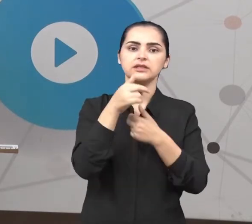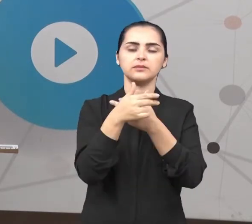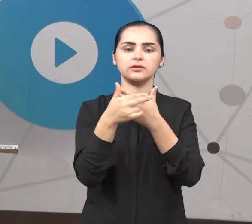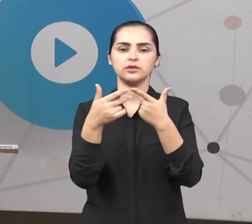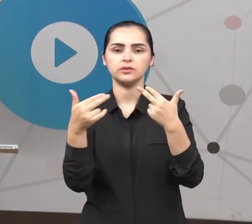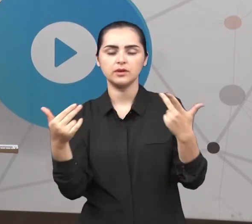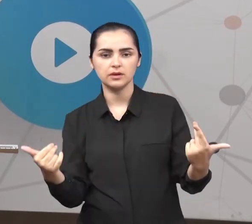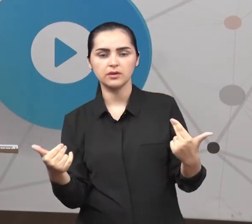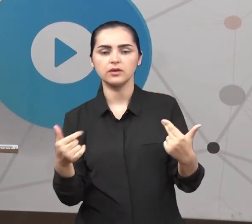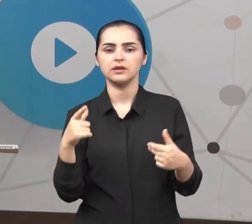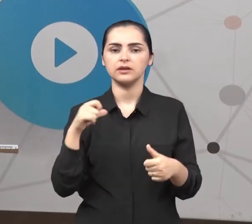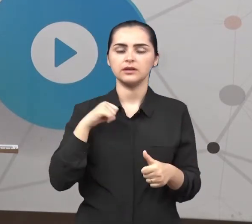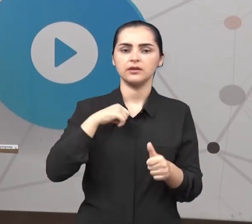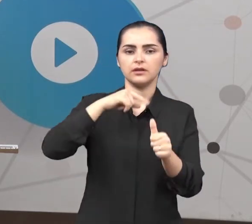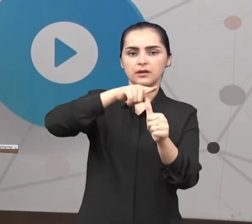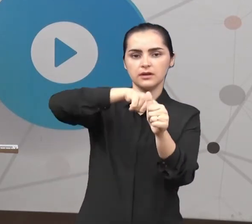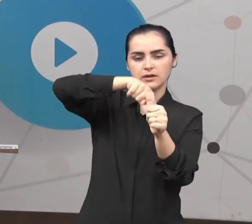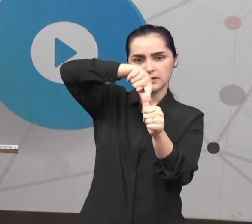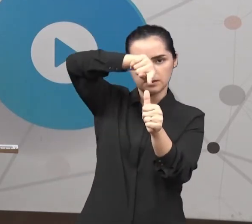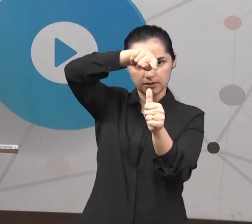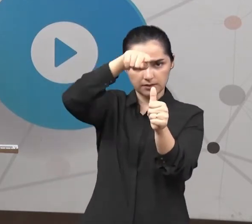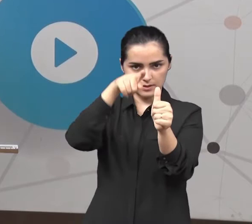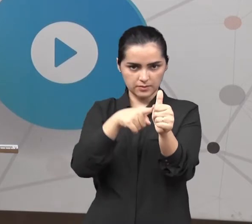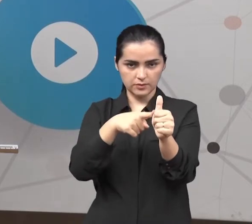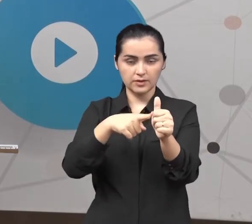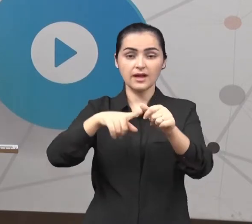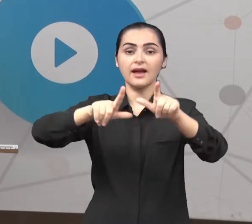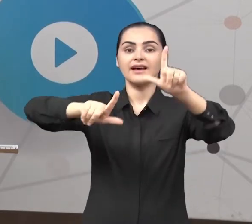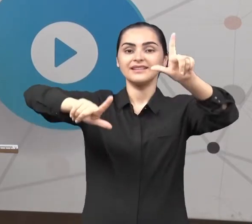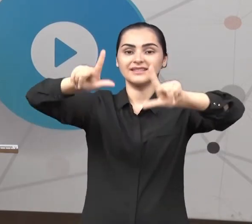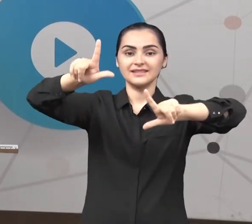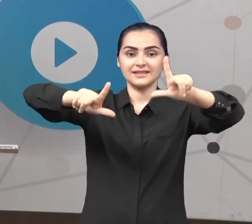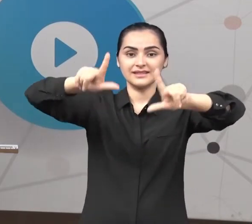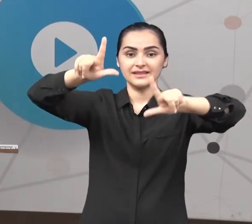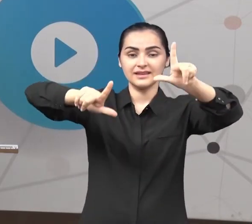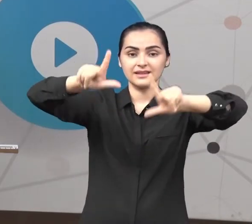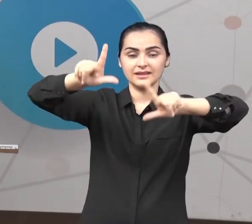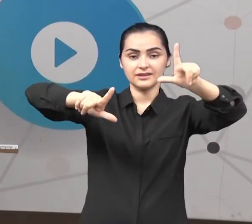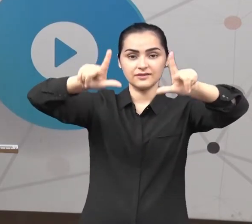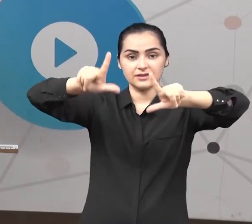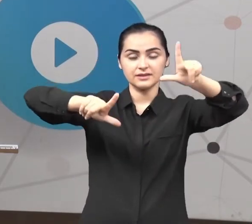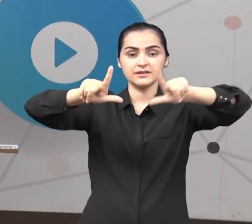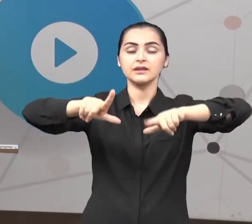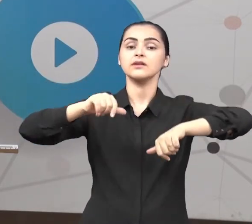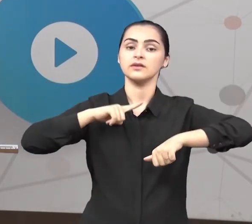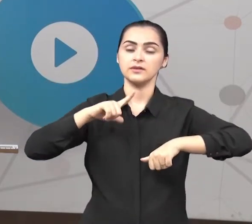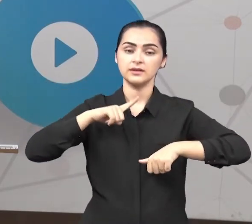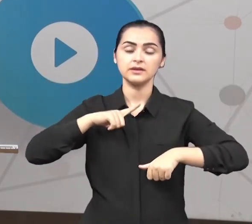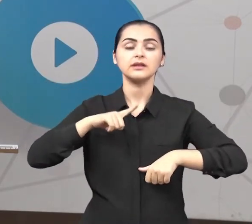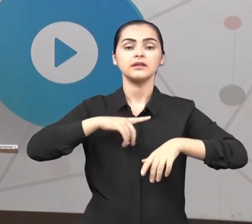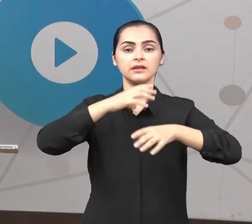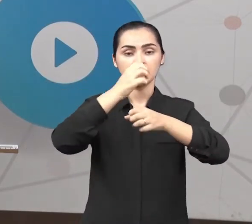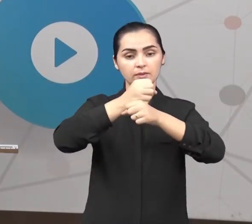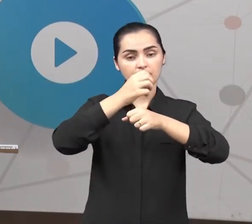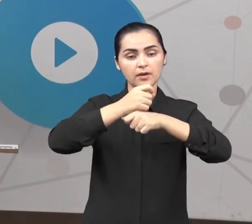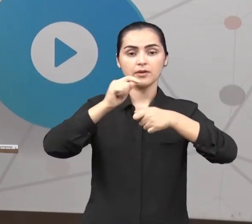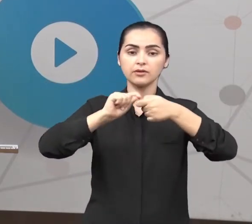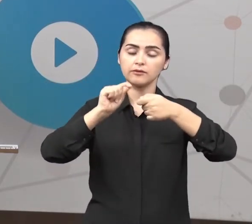é medido por polegadas são as televisões, a TV que está aí na sua